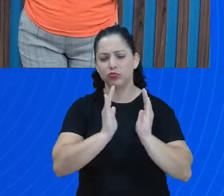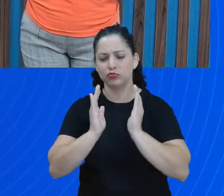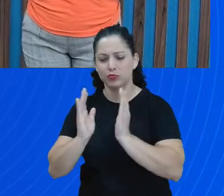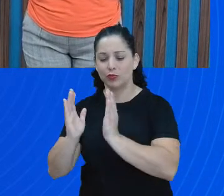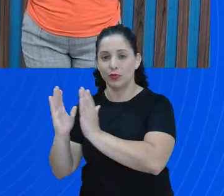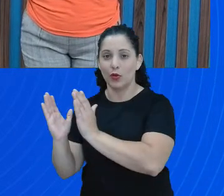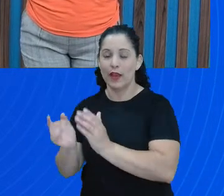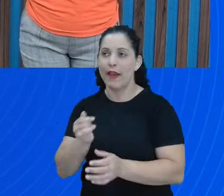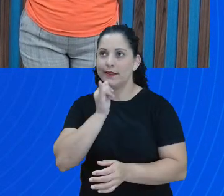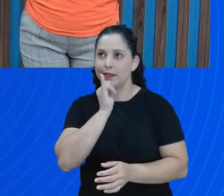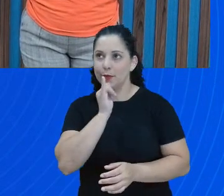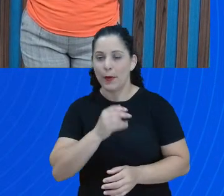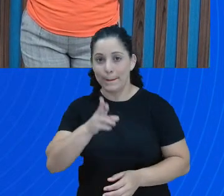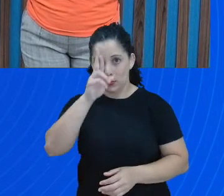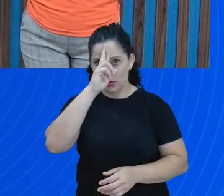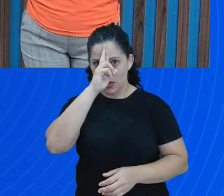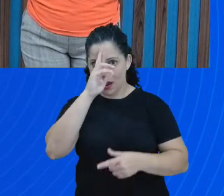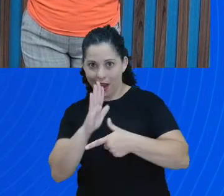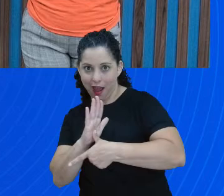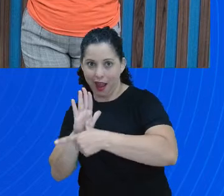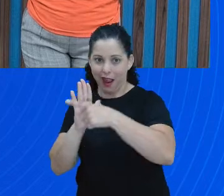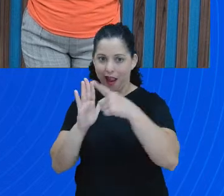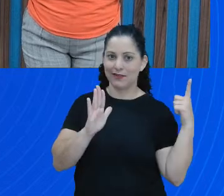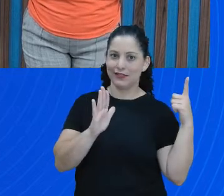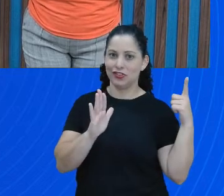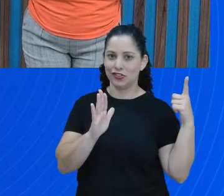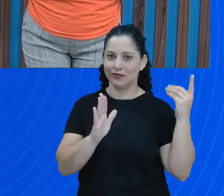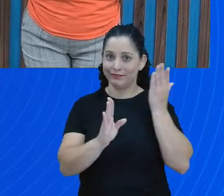meio-dia, depois do meio-dia para horário.